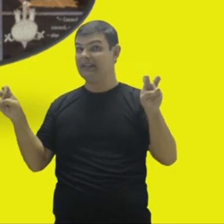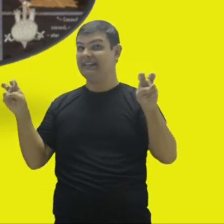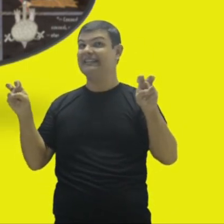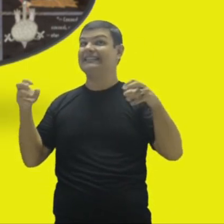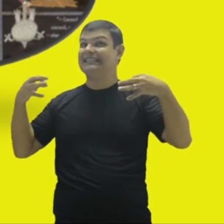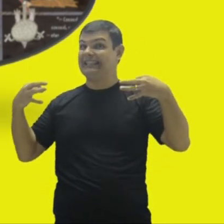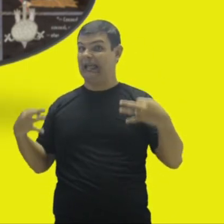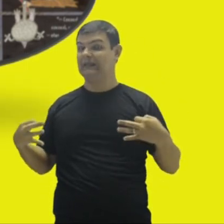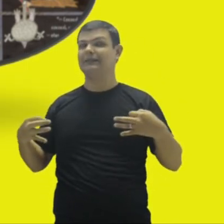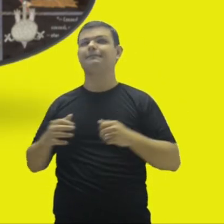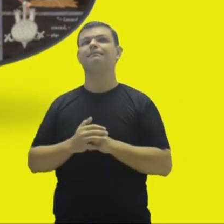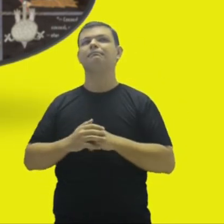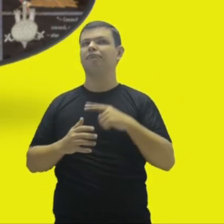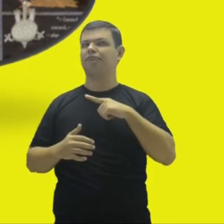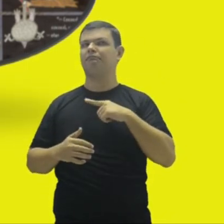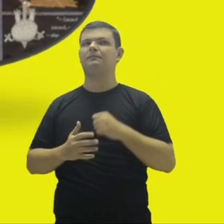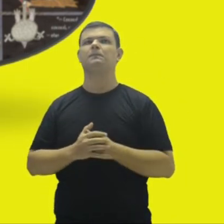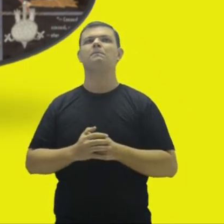está no livro.